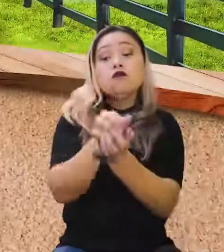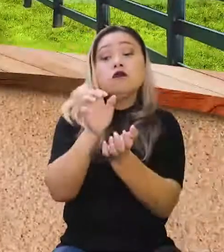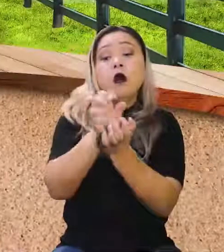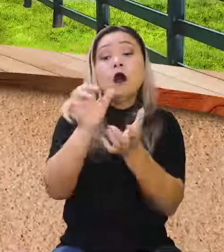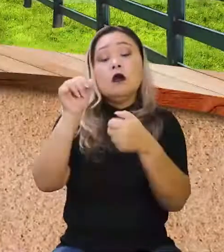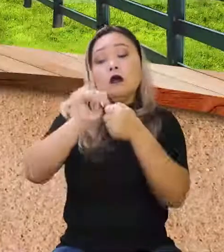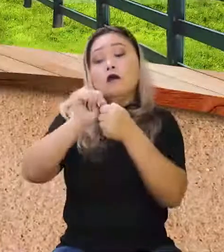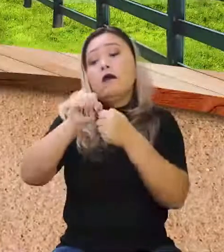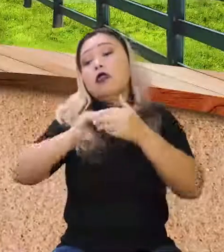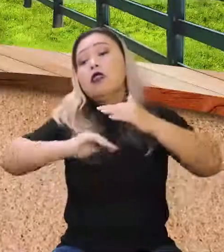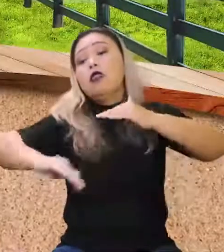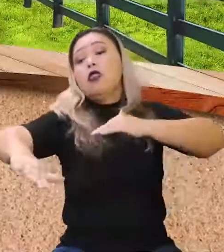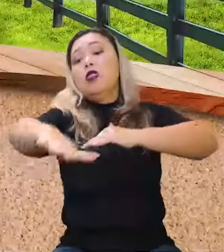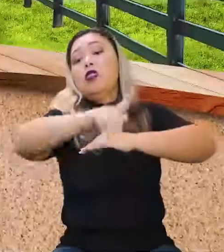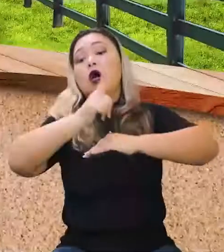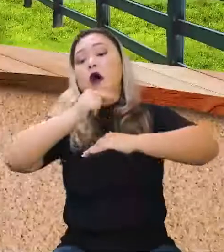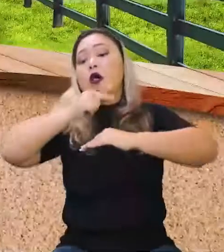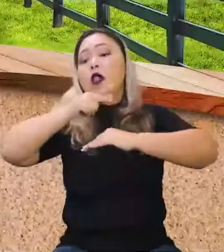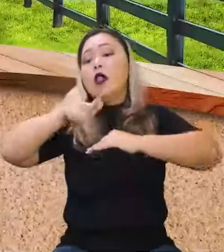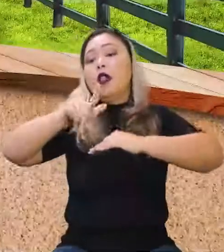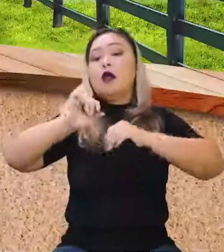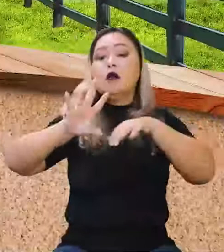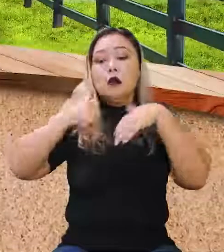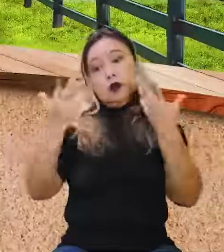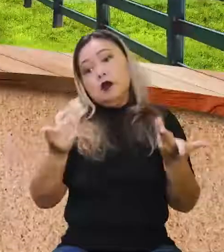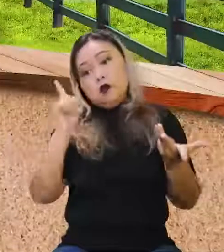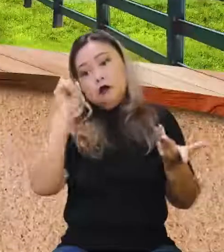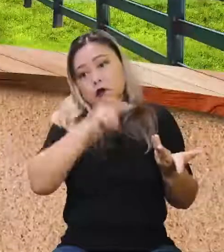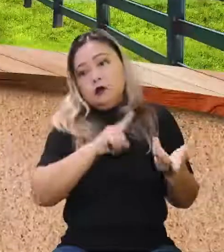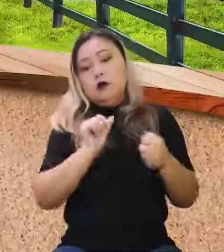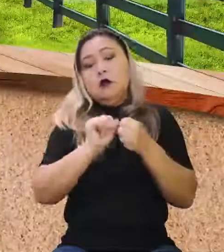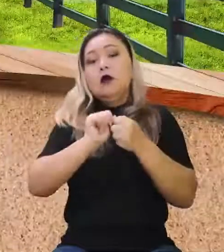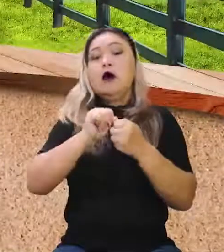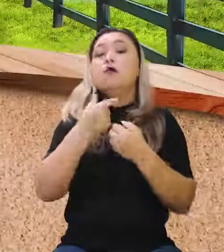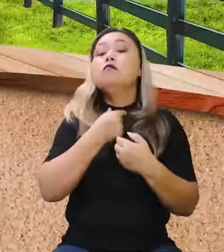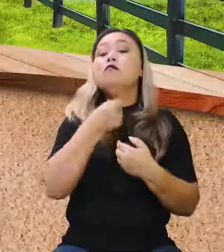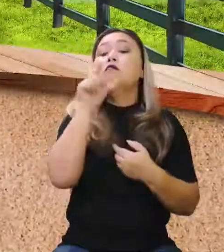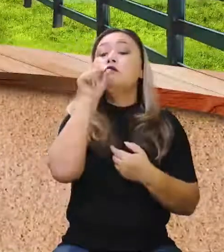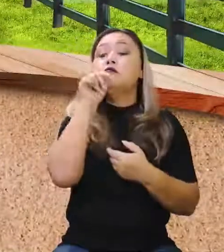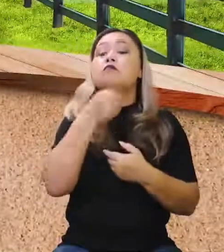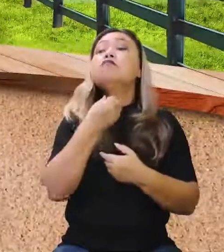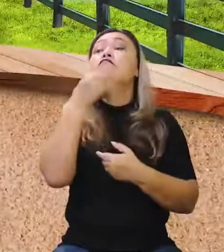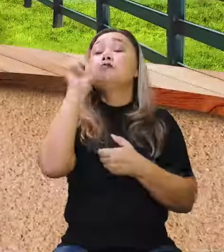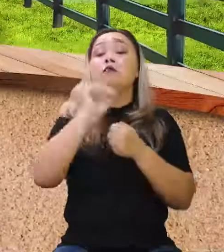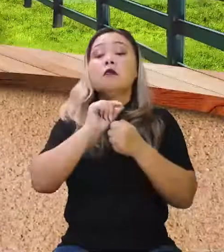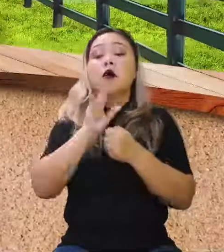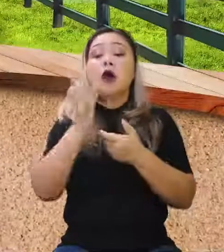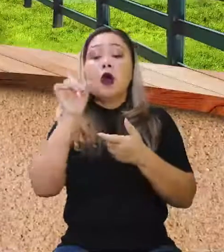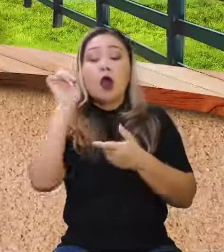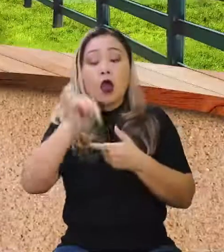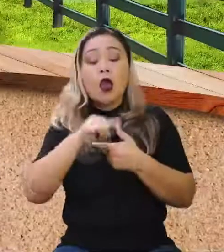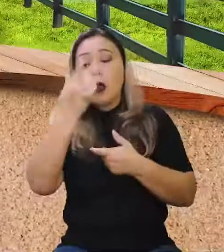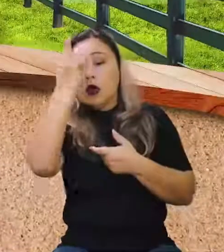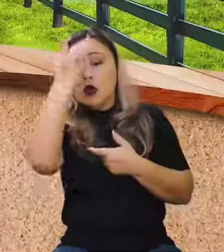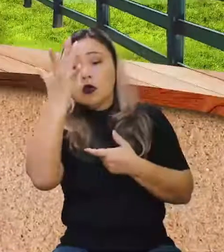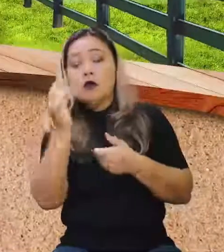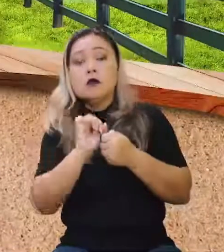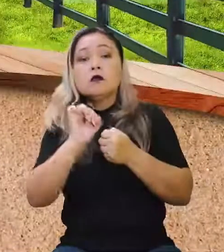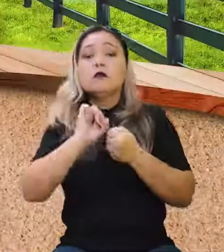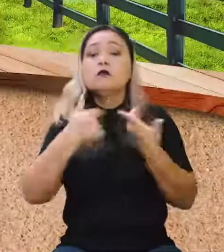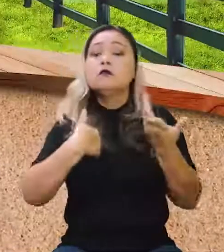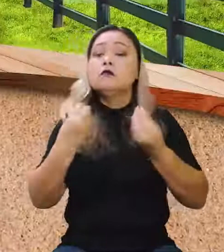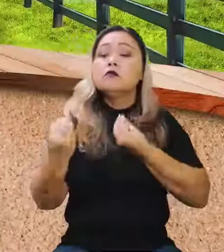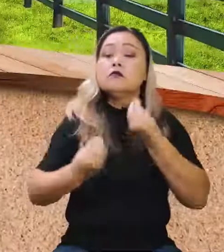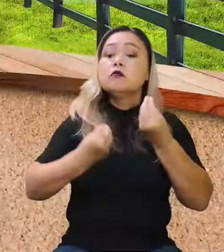criação feita em lagos, em tanques, lembra? E agora aqui na ema a gente consegue ter esse dimorfismo. Isso facilita também o manejo